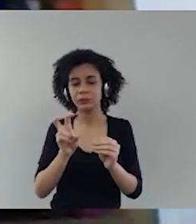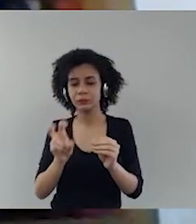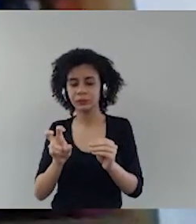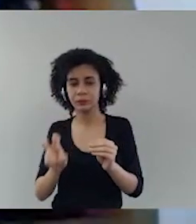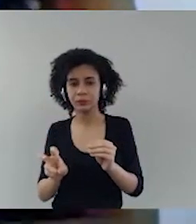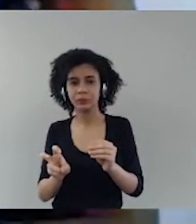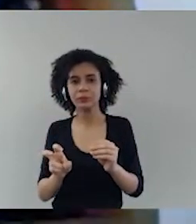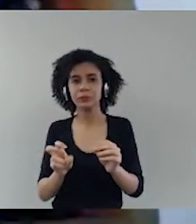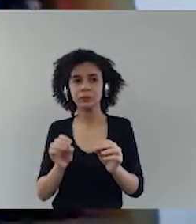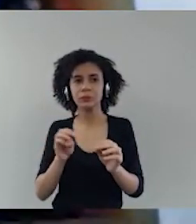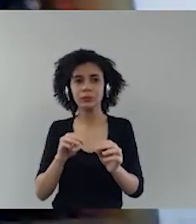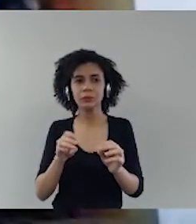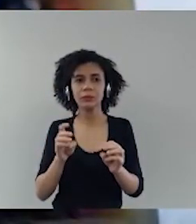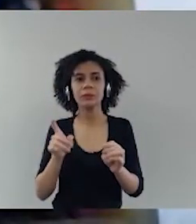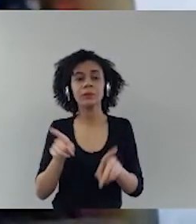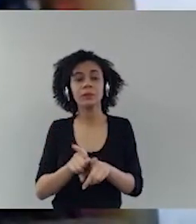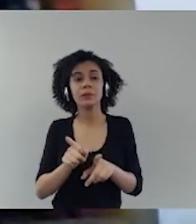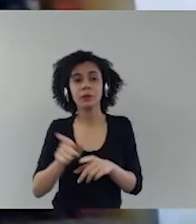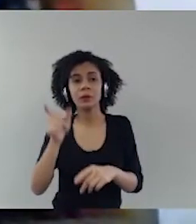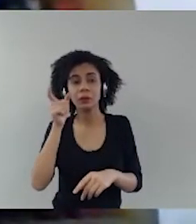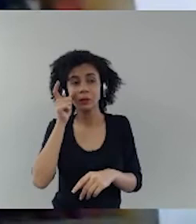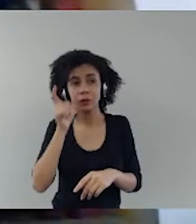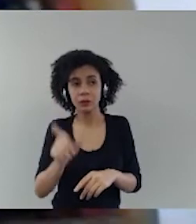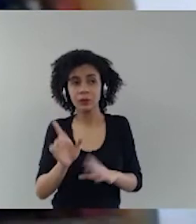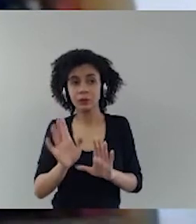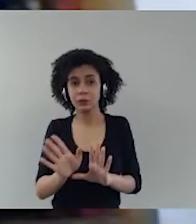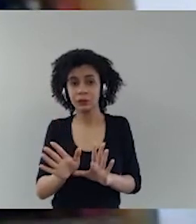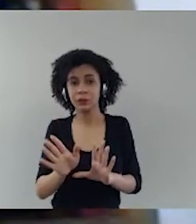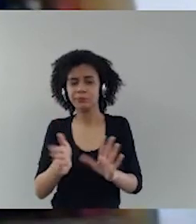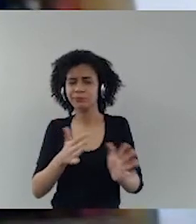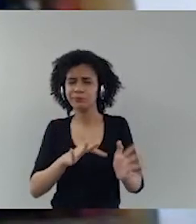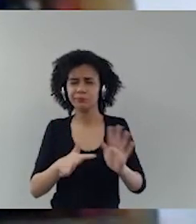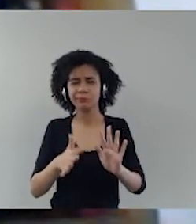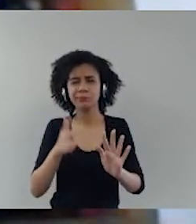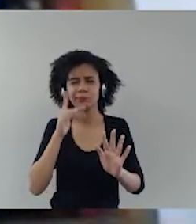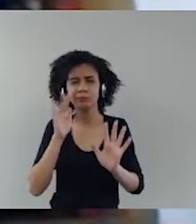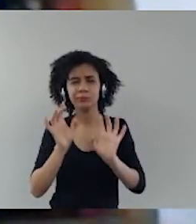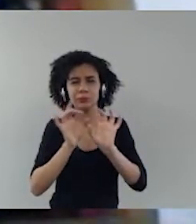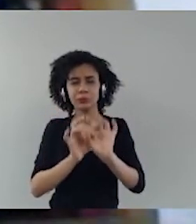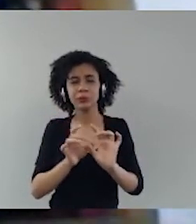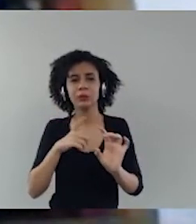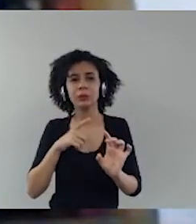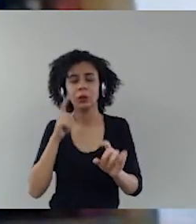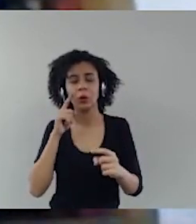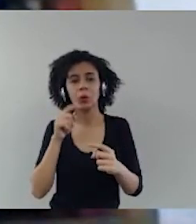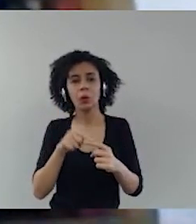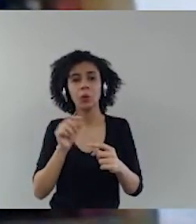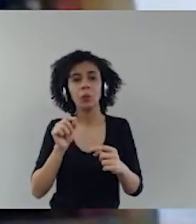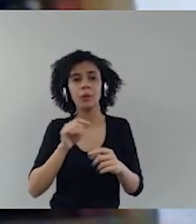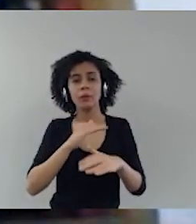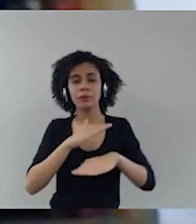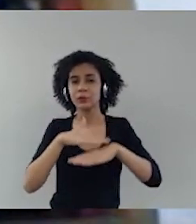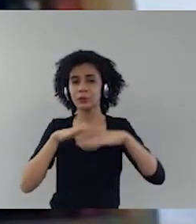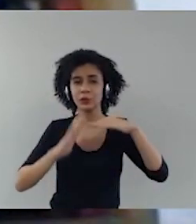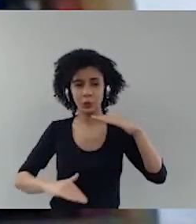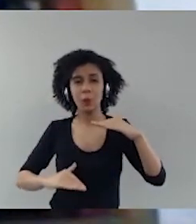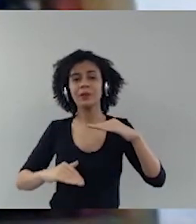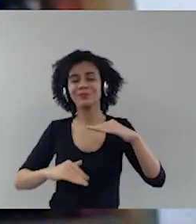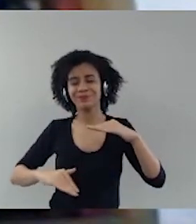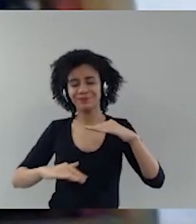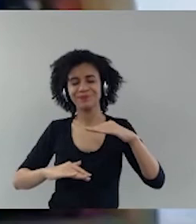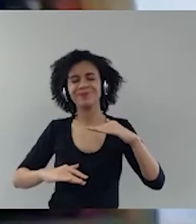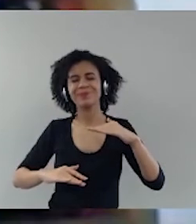e acharia interessante, já que mais ou menos é um consenso que a desigualdade acaba